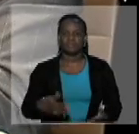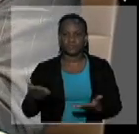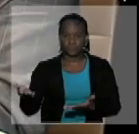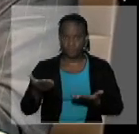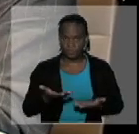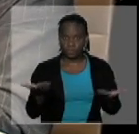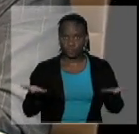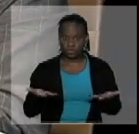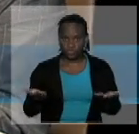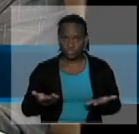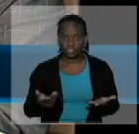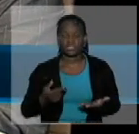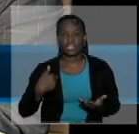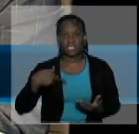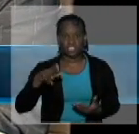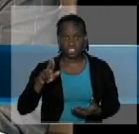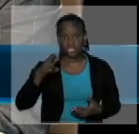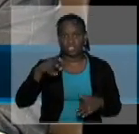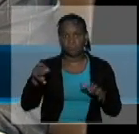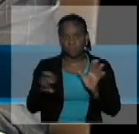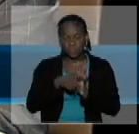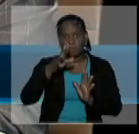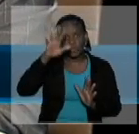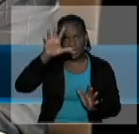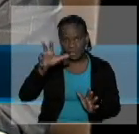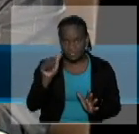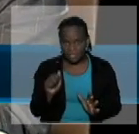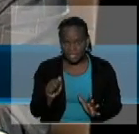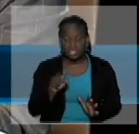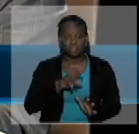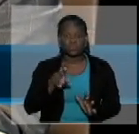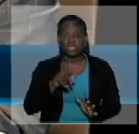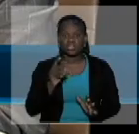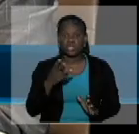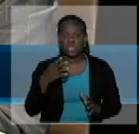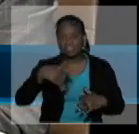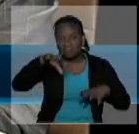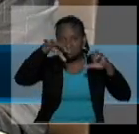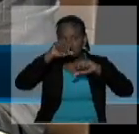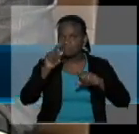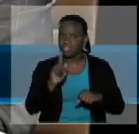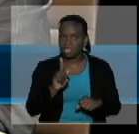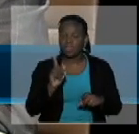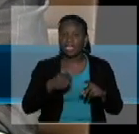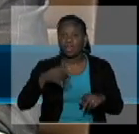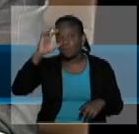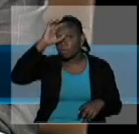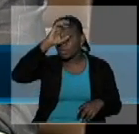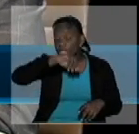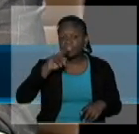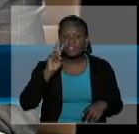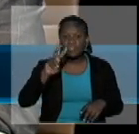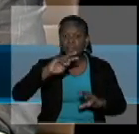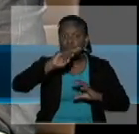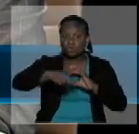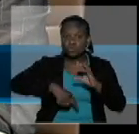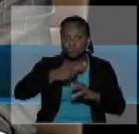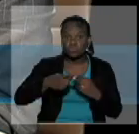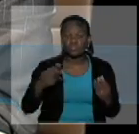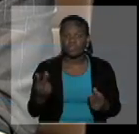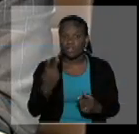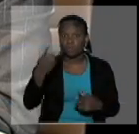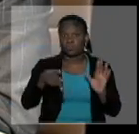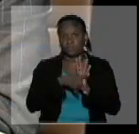Para o meu convidado de hoje, a religião de matriz africana não é só um ritual, mas a compreensão de uma visão de mundo através